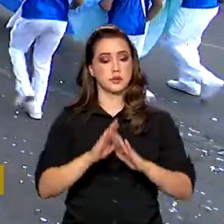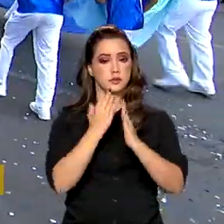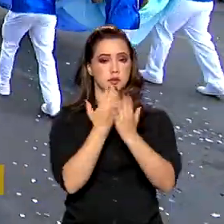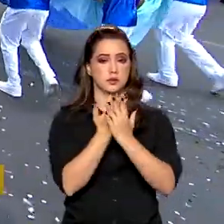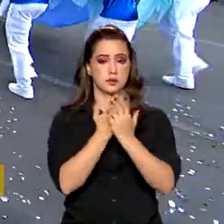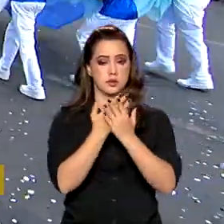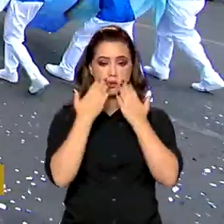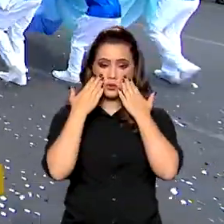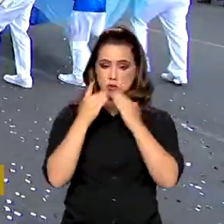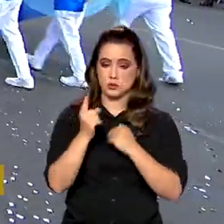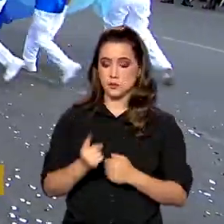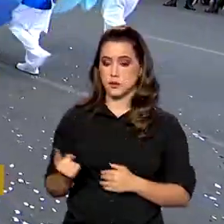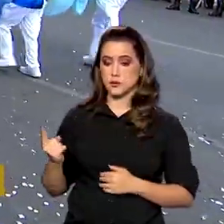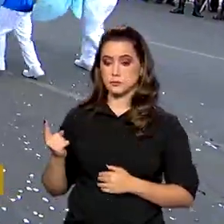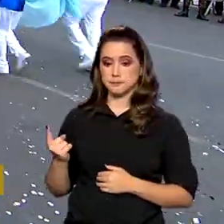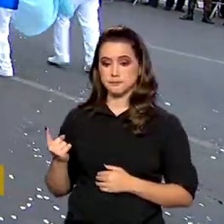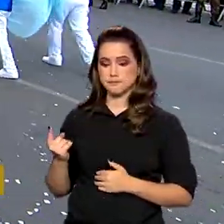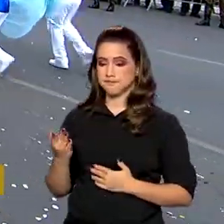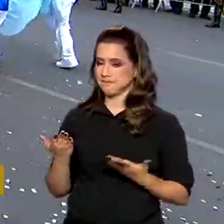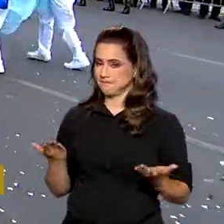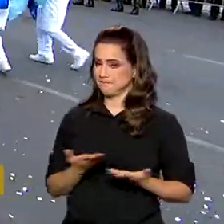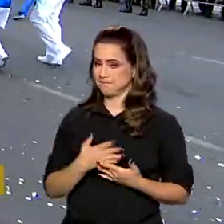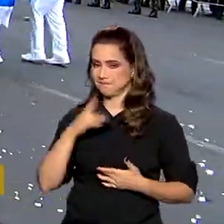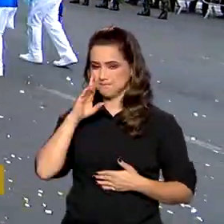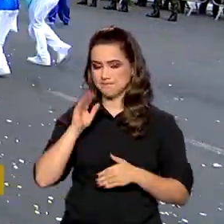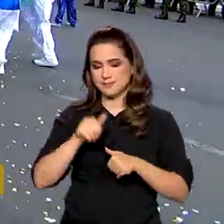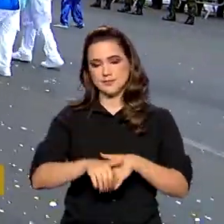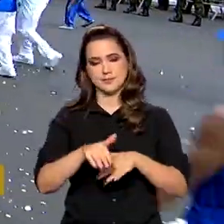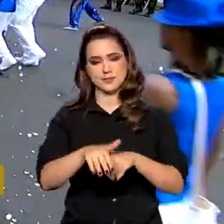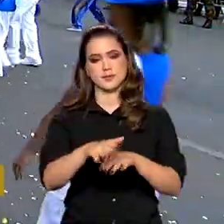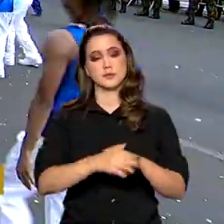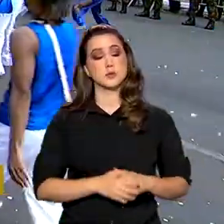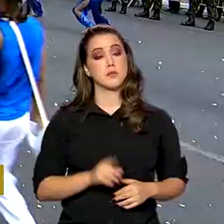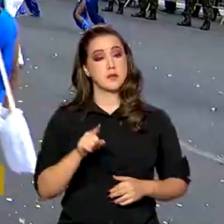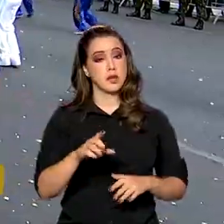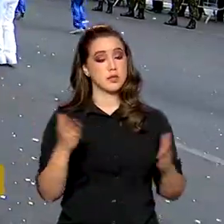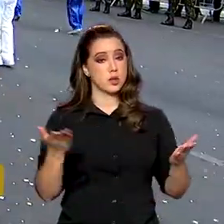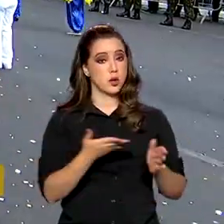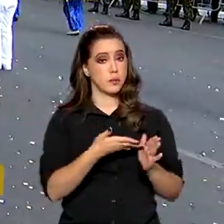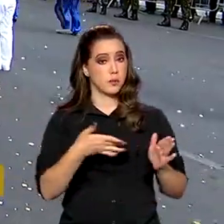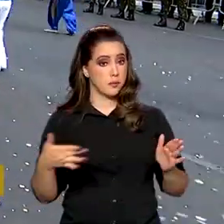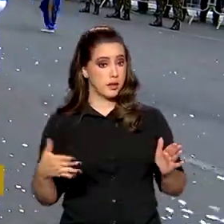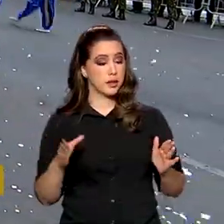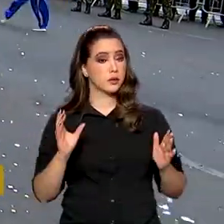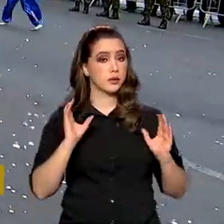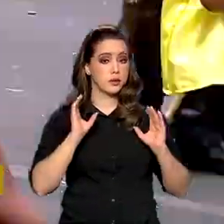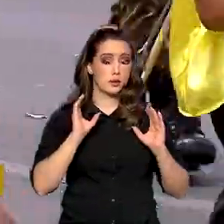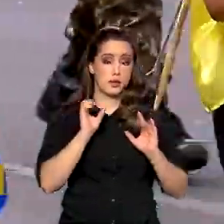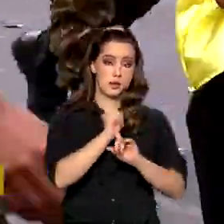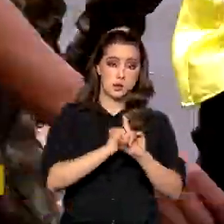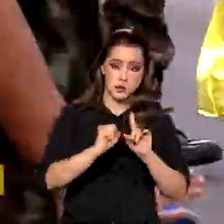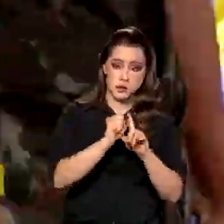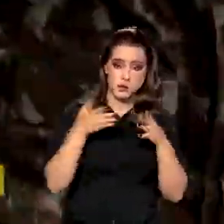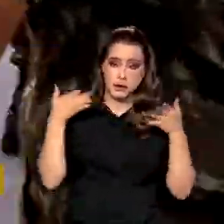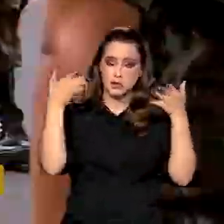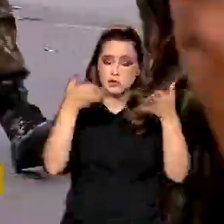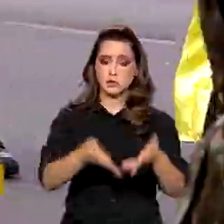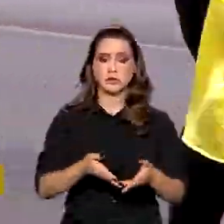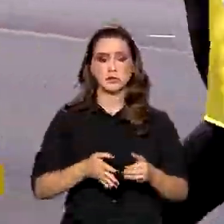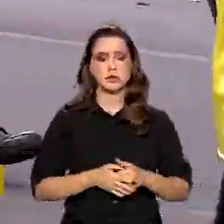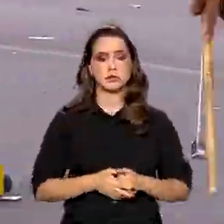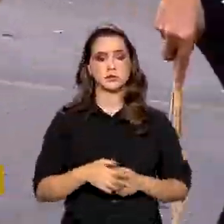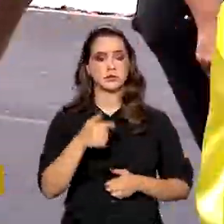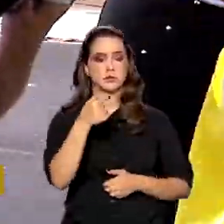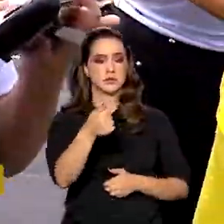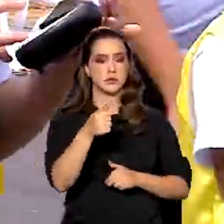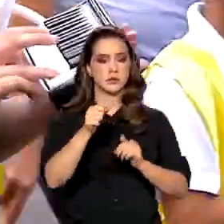escolas que você tem acompanhado aqui na apresentação. Essa é a parte cívica da apresentação aí, do desfile, né, deste